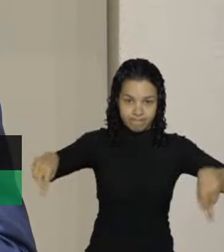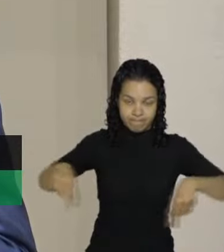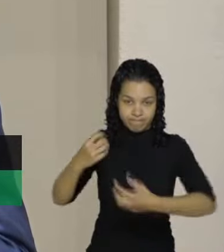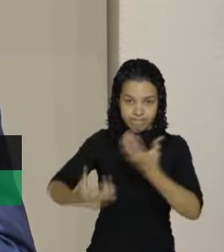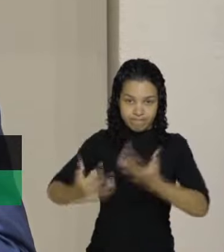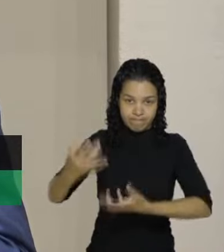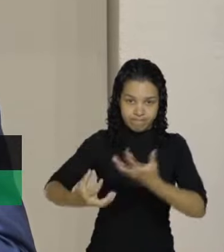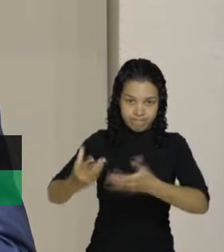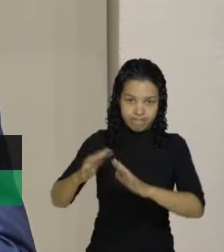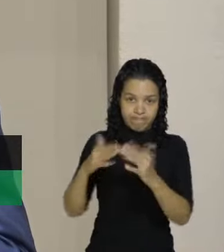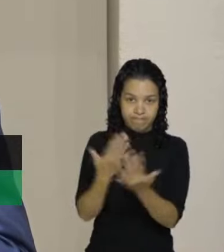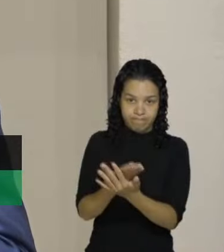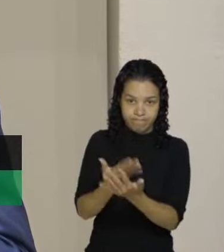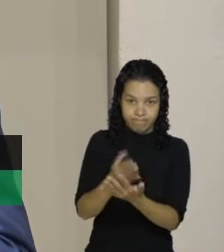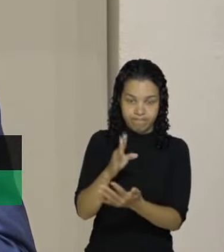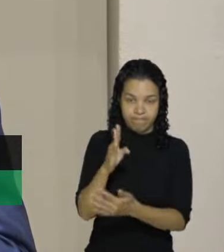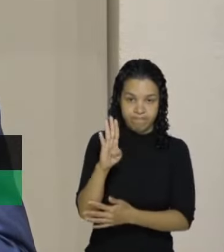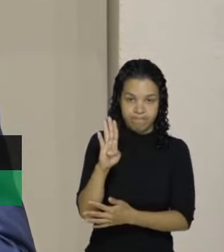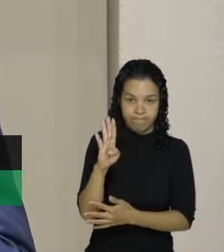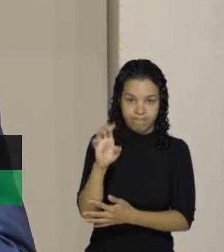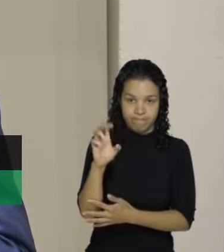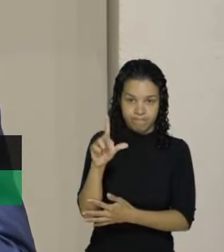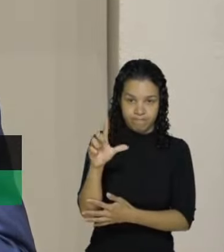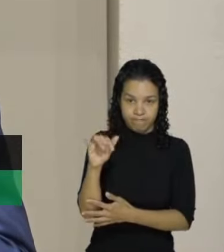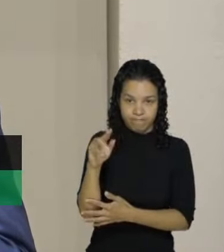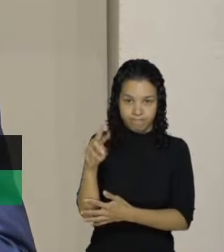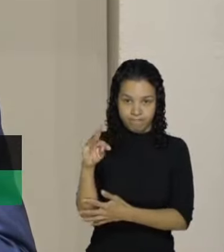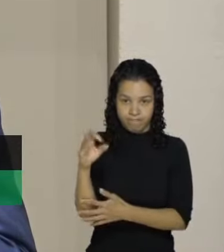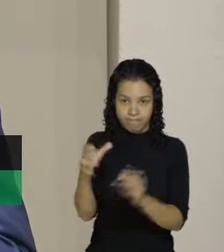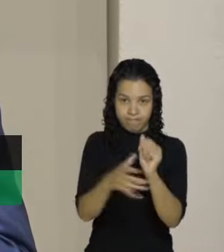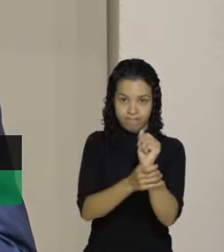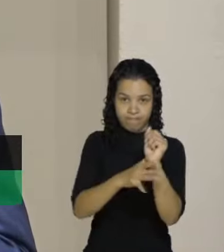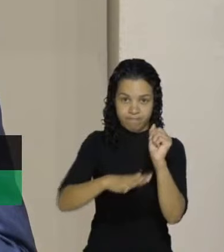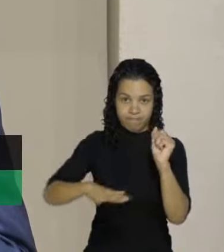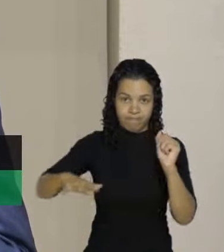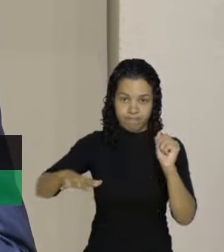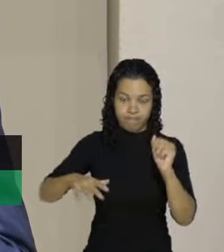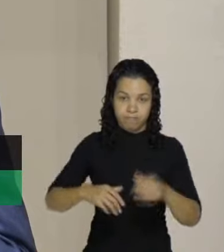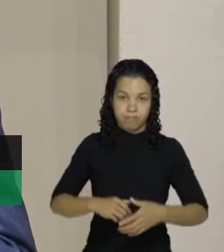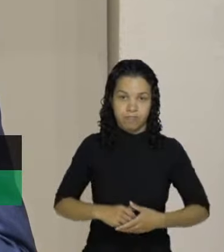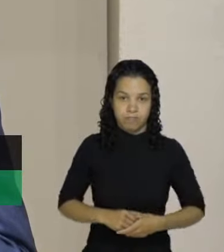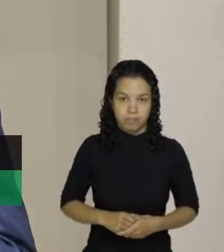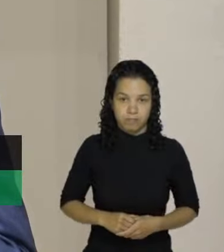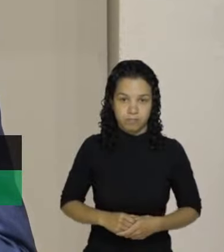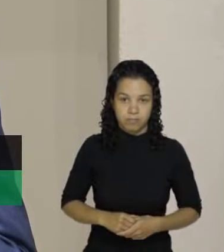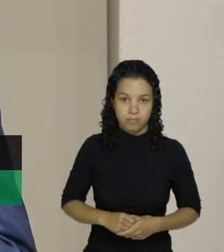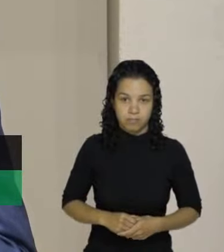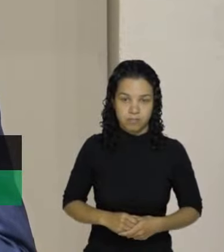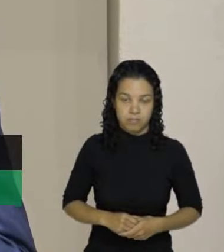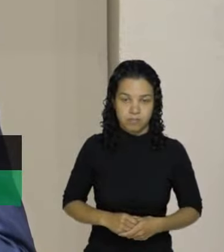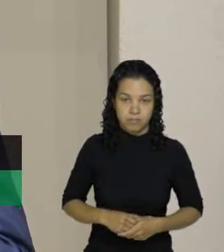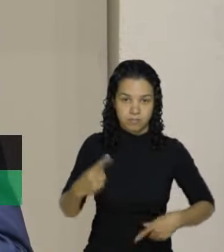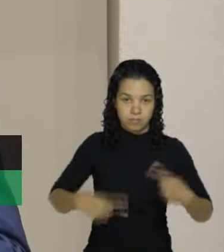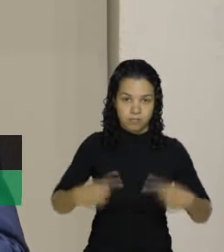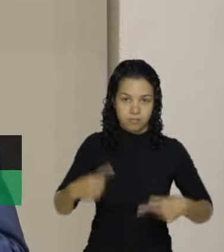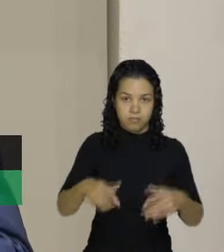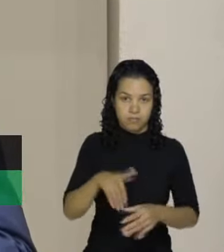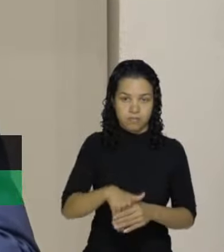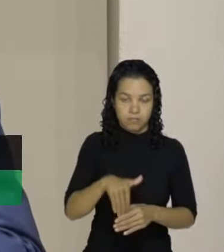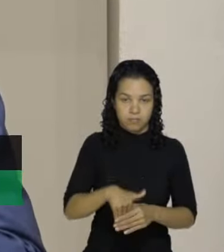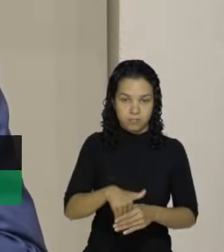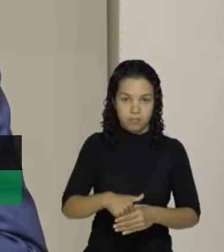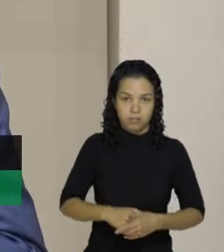Educação Básica Bela Vista, no município de São José, em discussão. Não havendo quem queira discutir em votação,